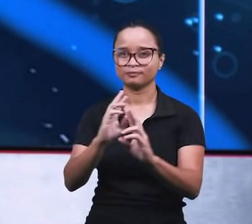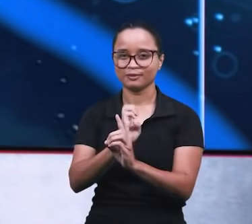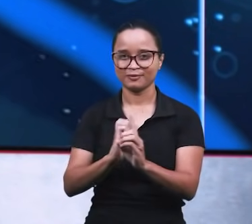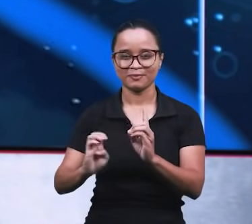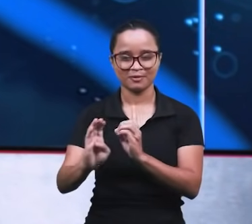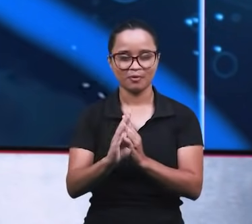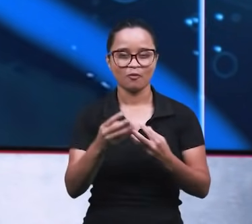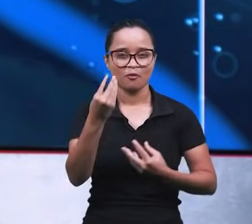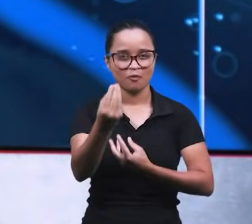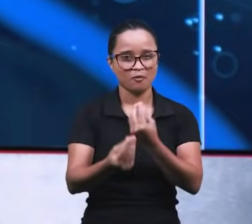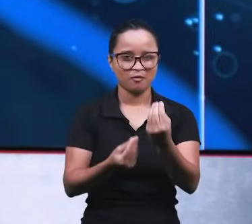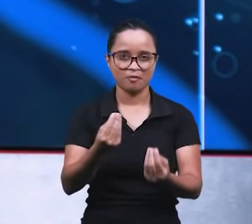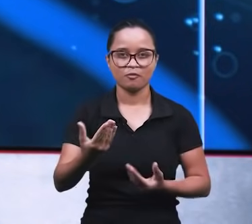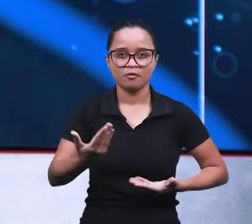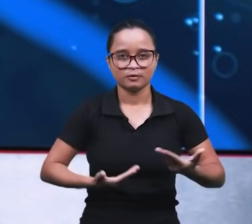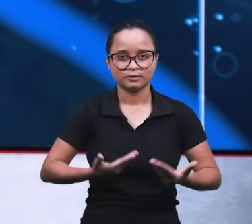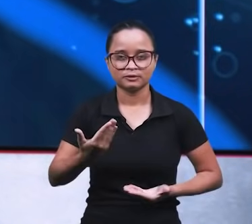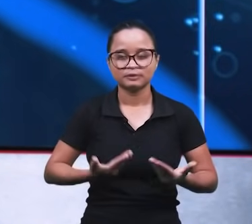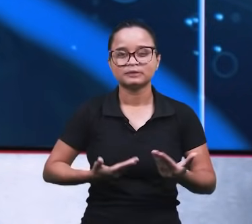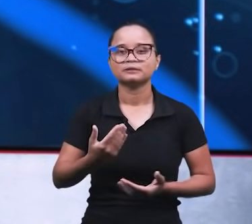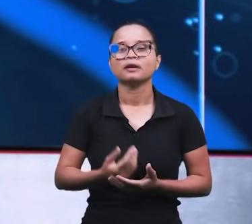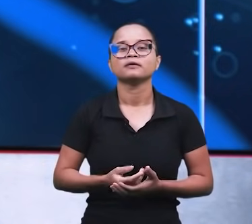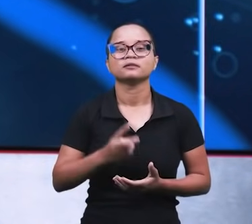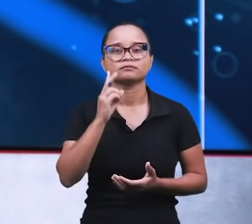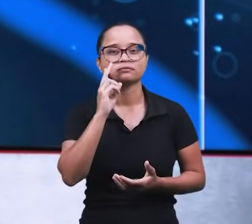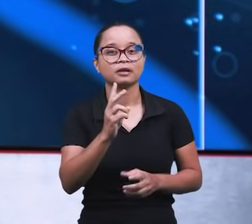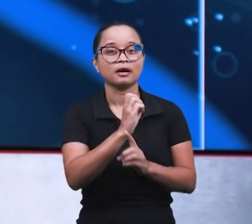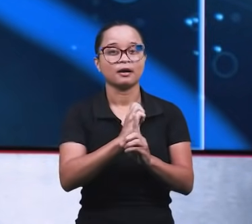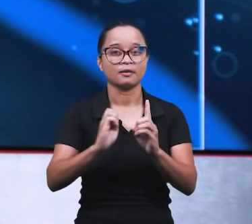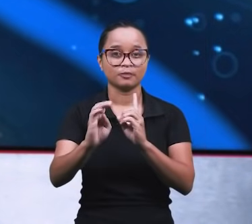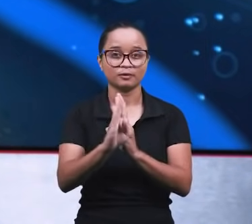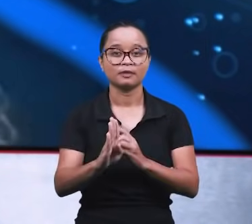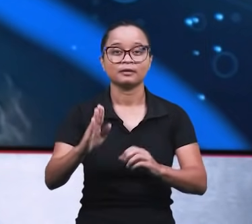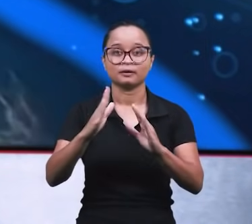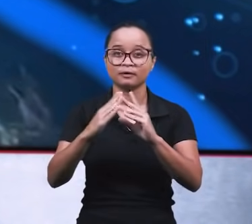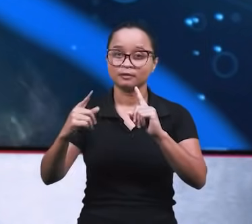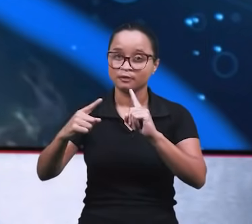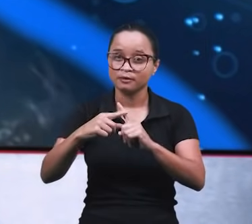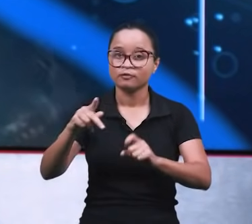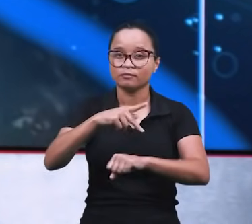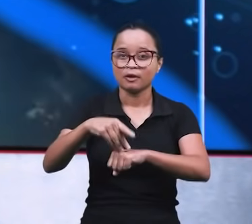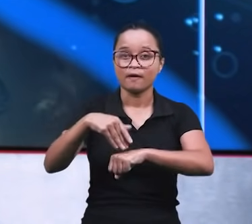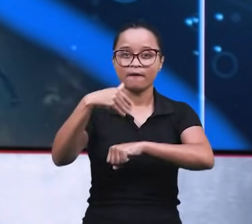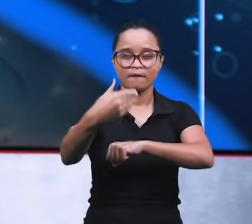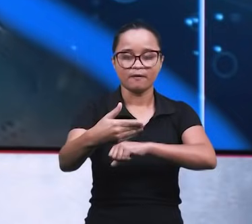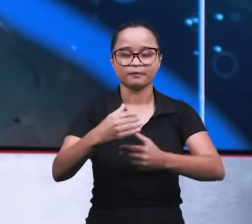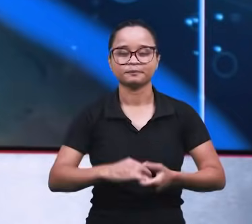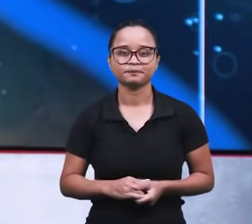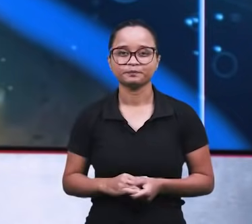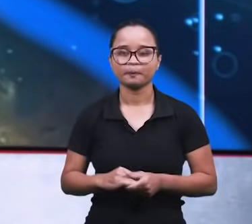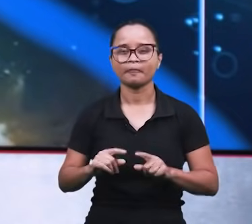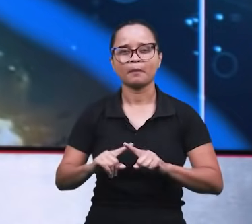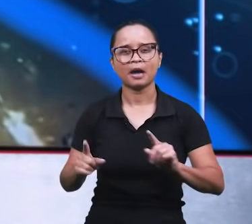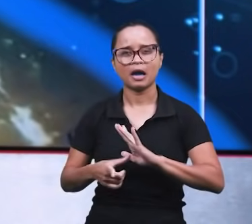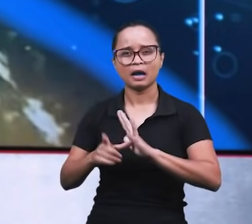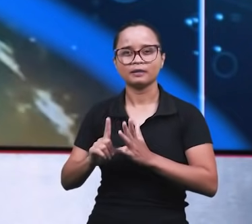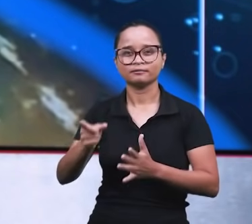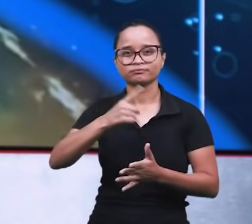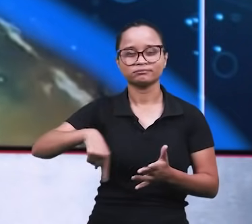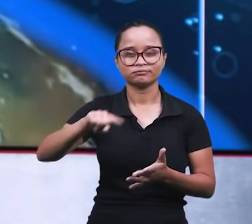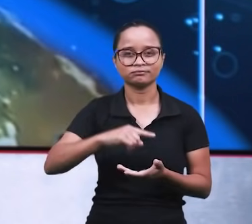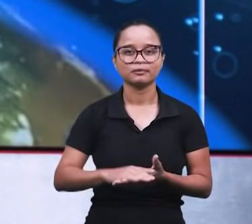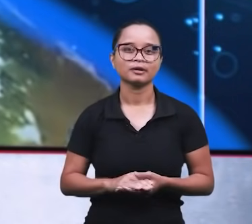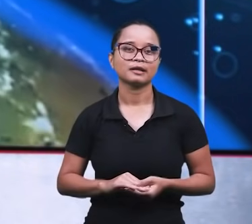Dominical, a forma como os irmãos têm recebido a Escola Bíblica em suas igrejas no exterior. Mas antes de iniciarmos a nossa